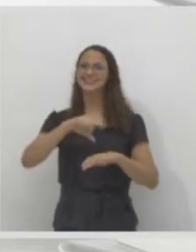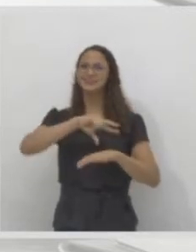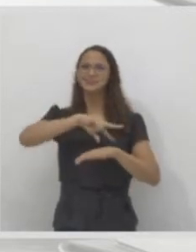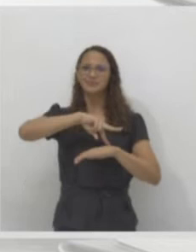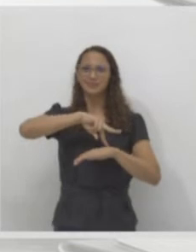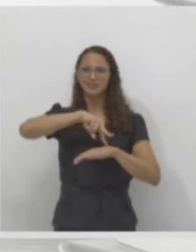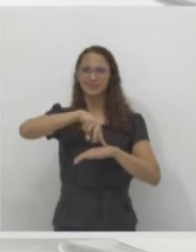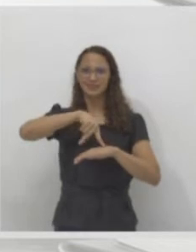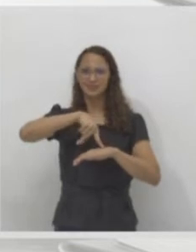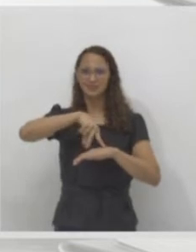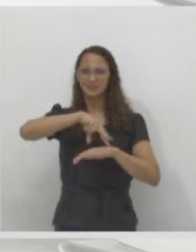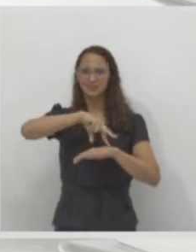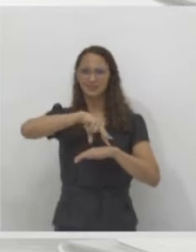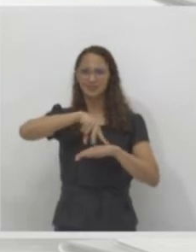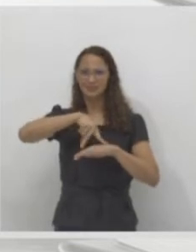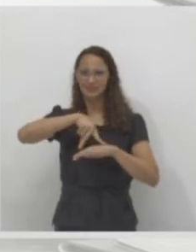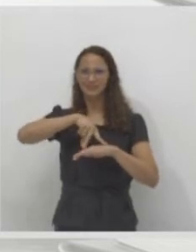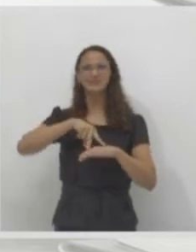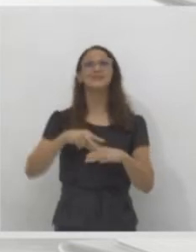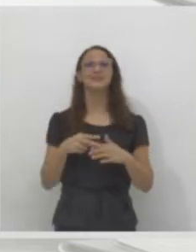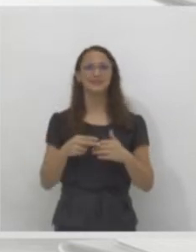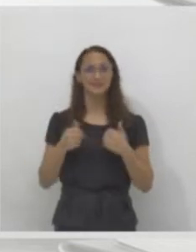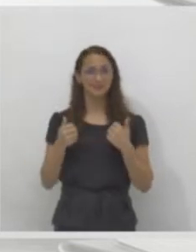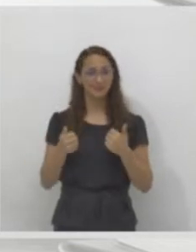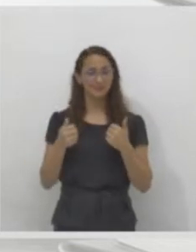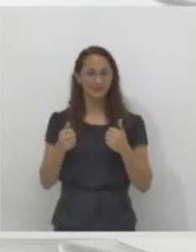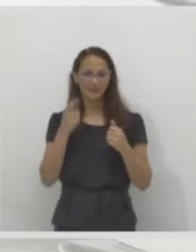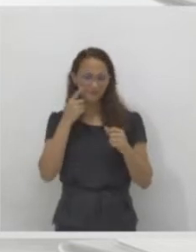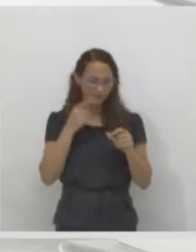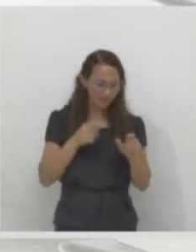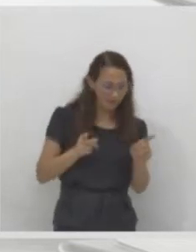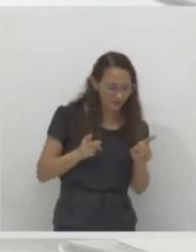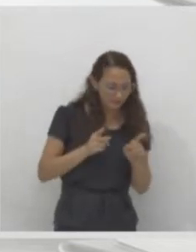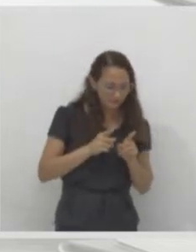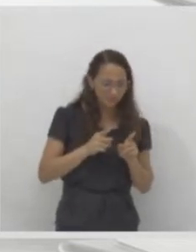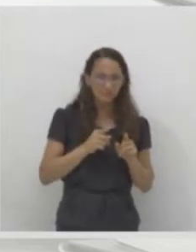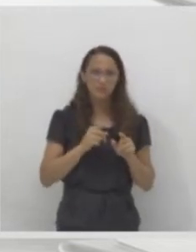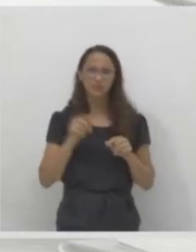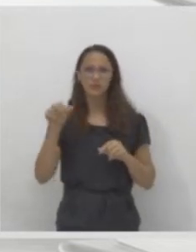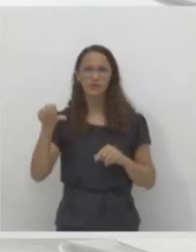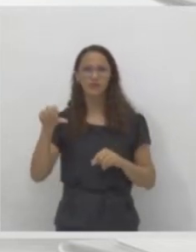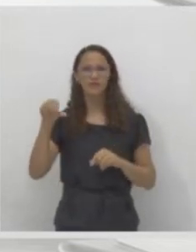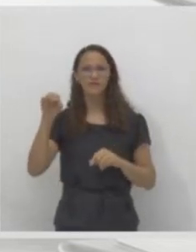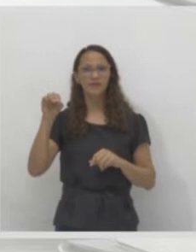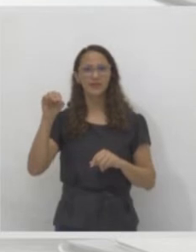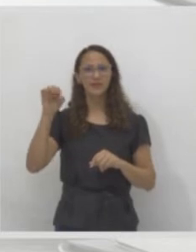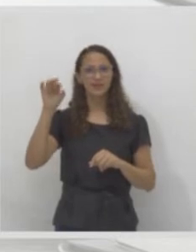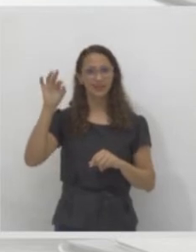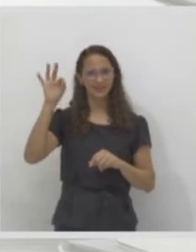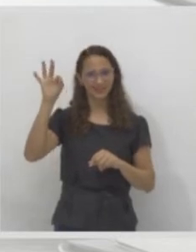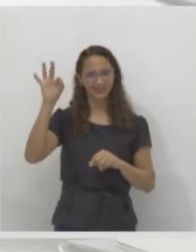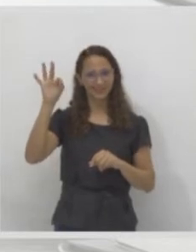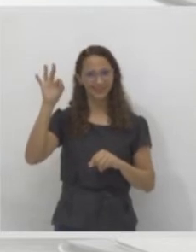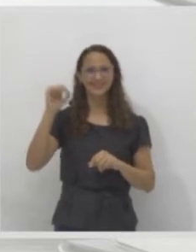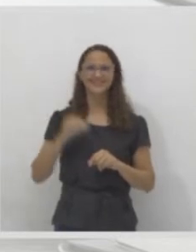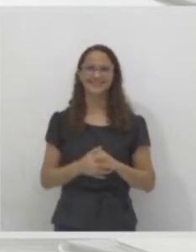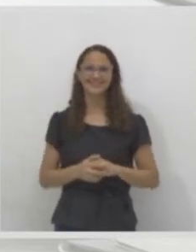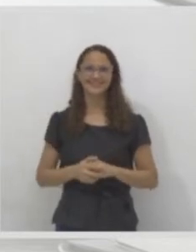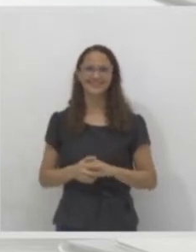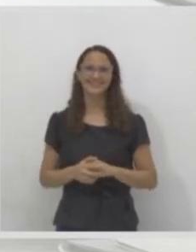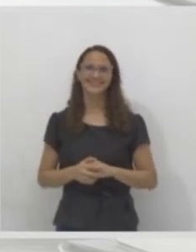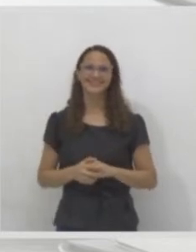se eles têm a medida menor que 90 graus. Então, eu trouxe aqui para vocês esse